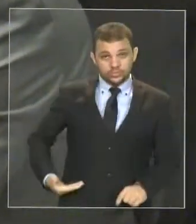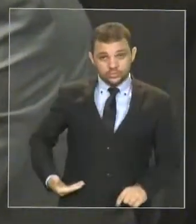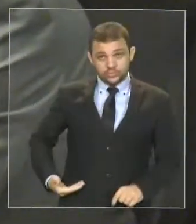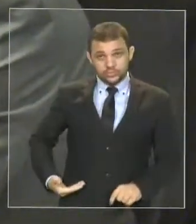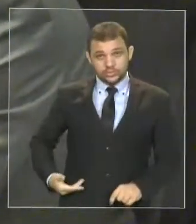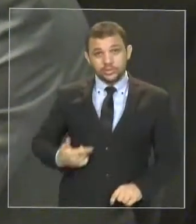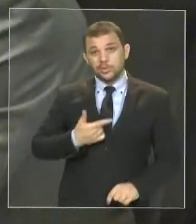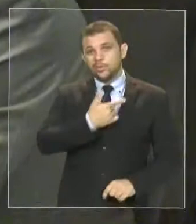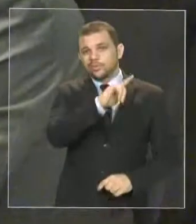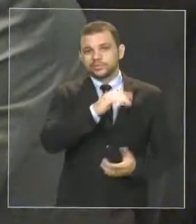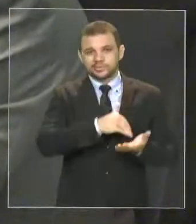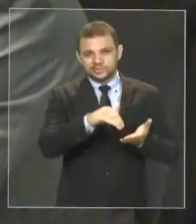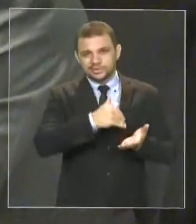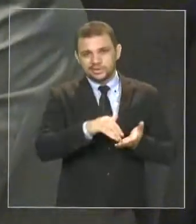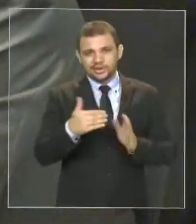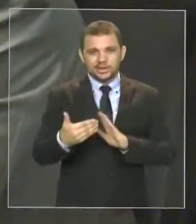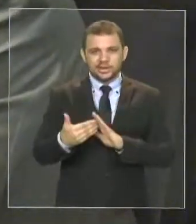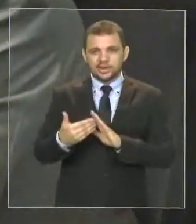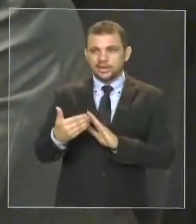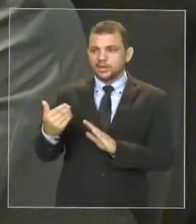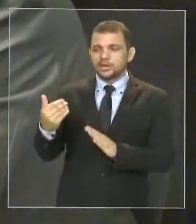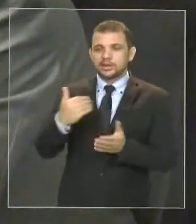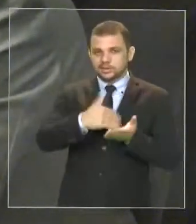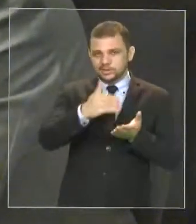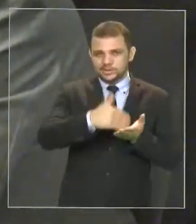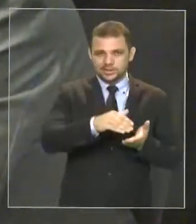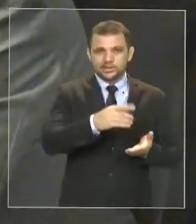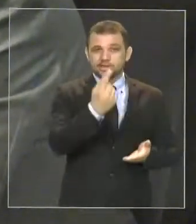e colocaram na comunicação